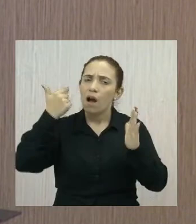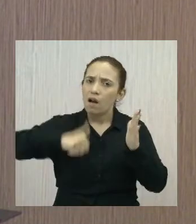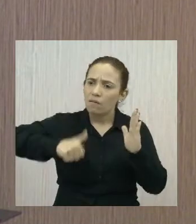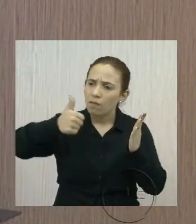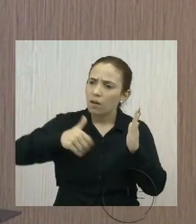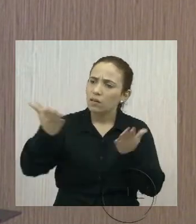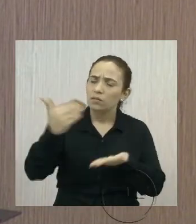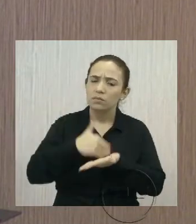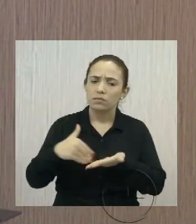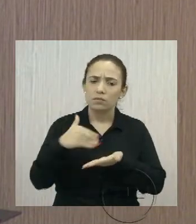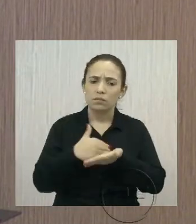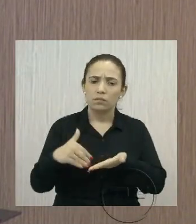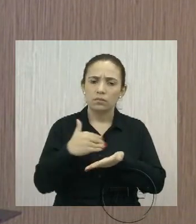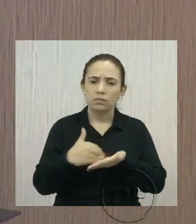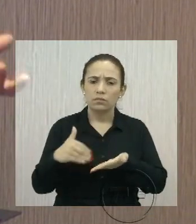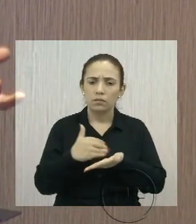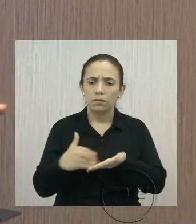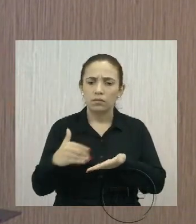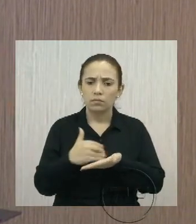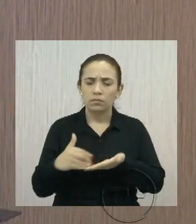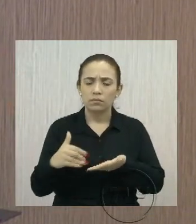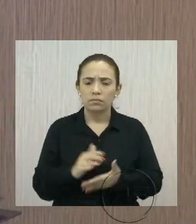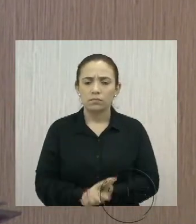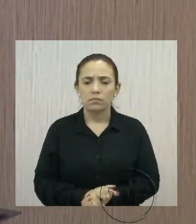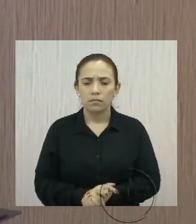secretária. Pô, permito.